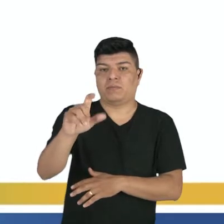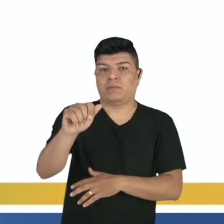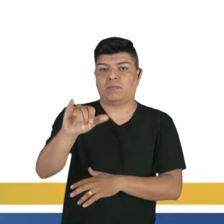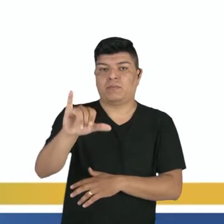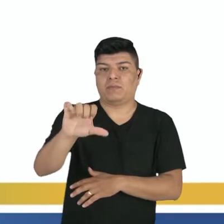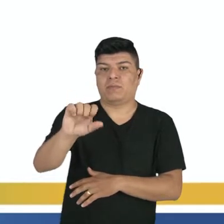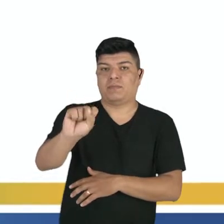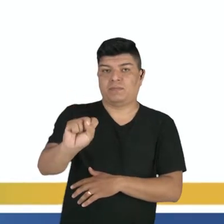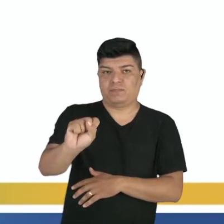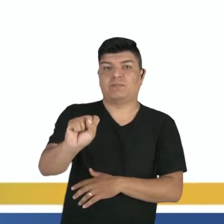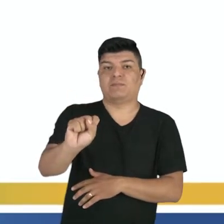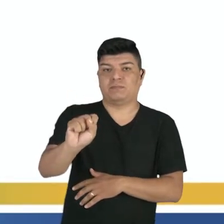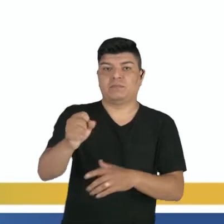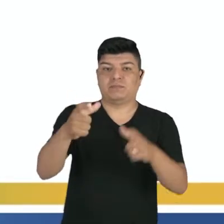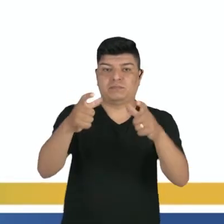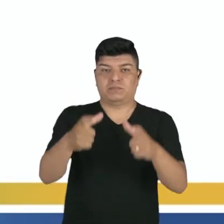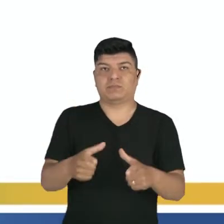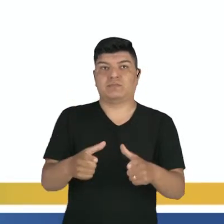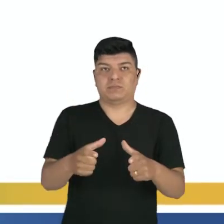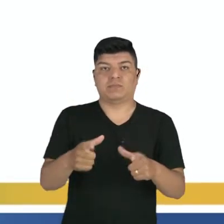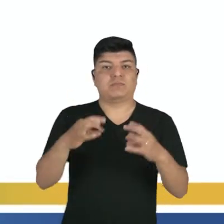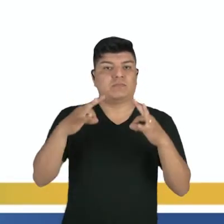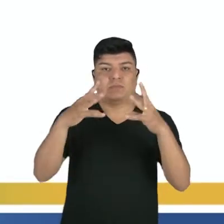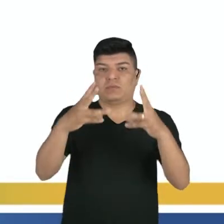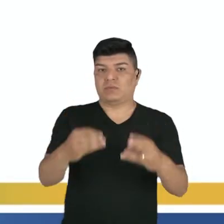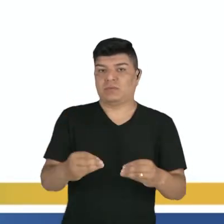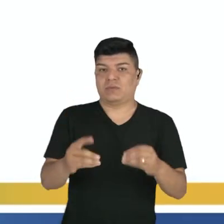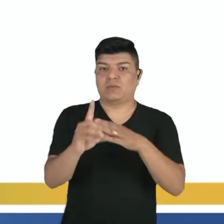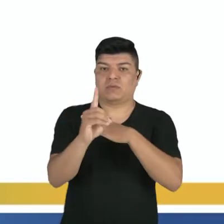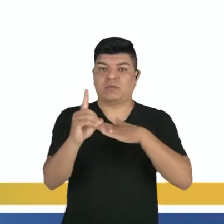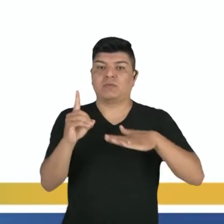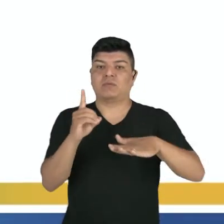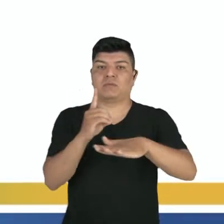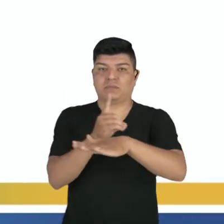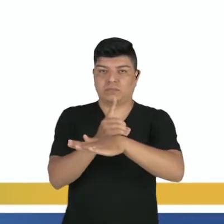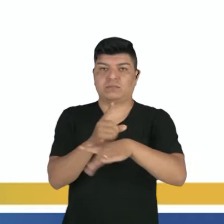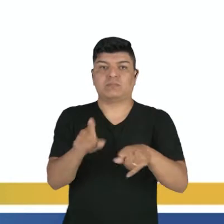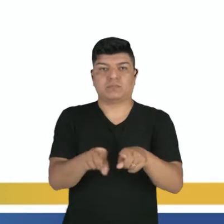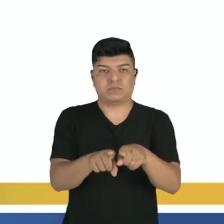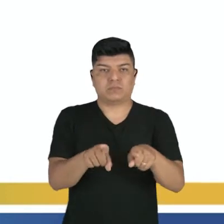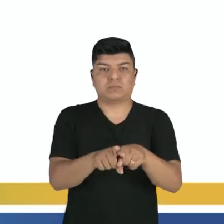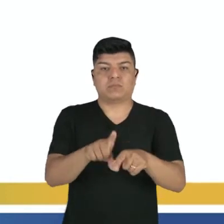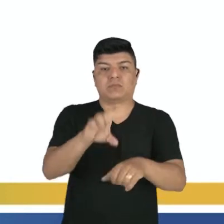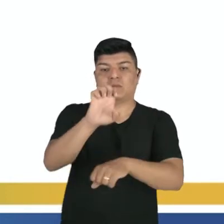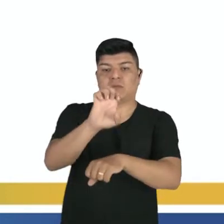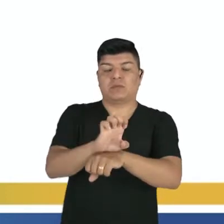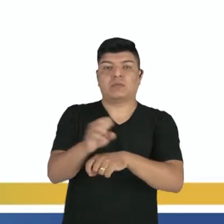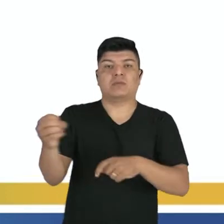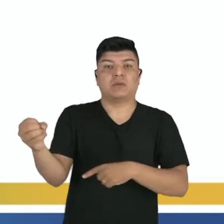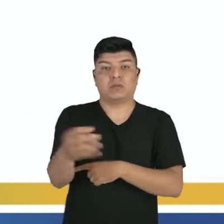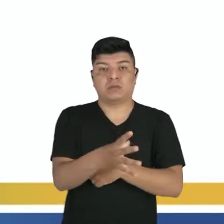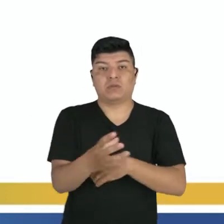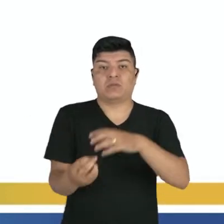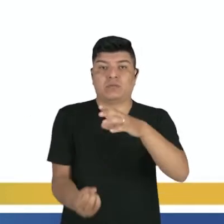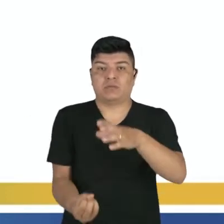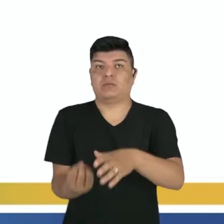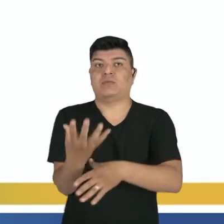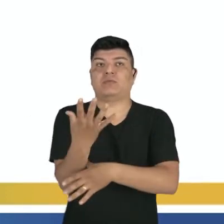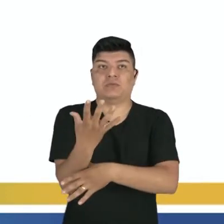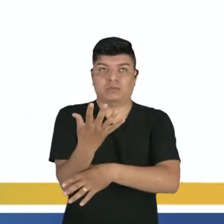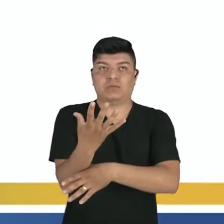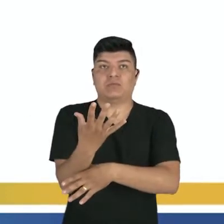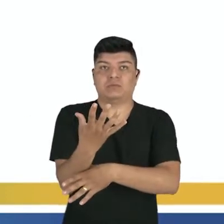maior parte das terras e sobre toda a sociedade. O Estado moderno surgiu